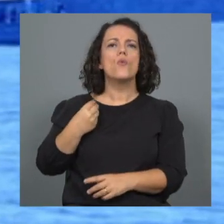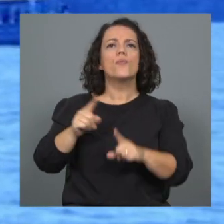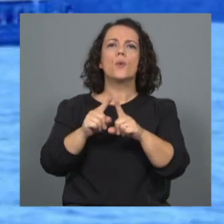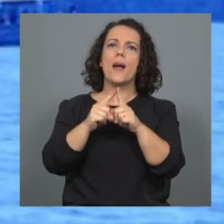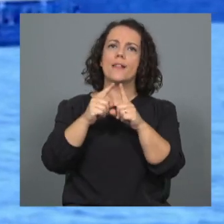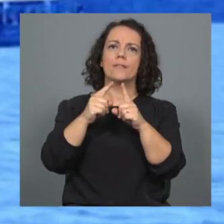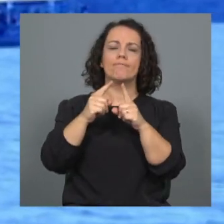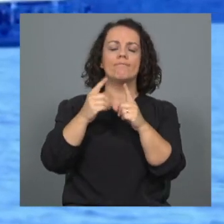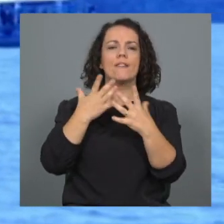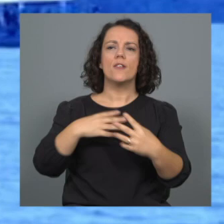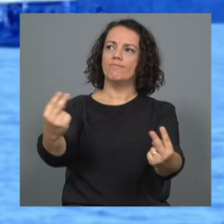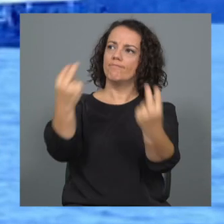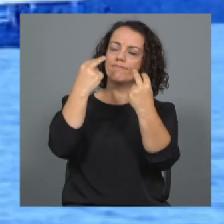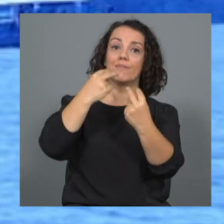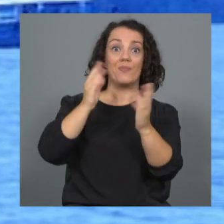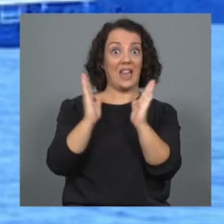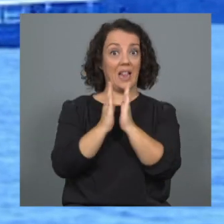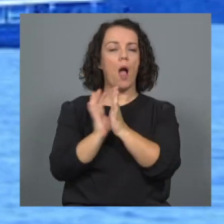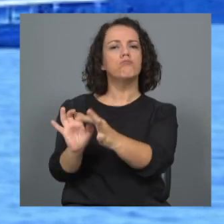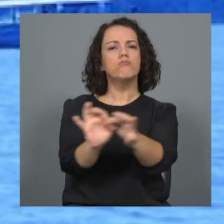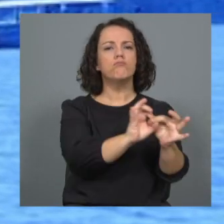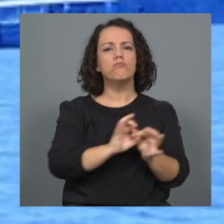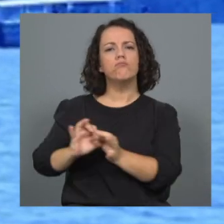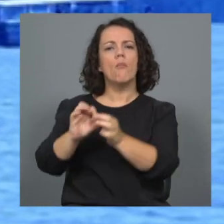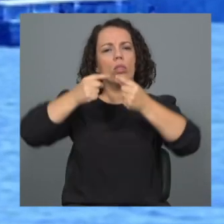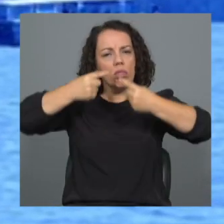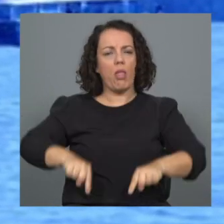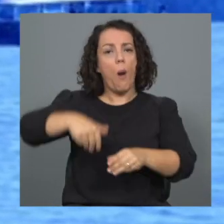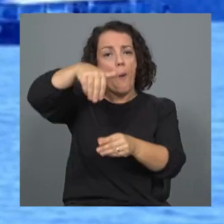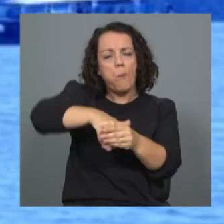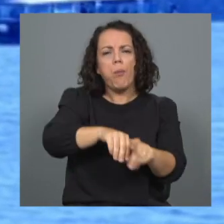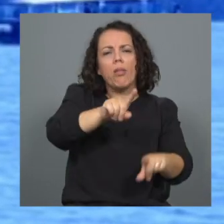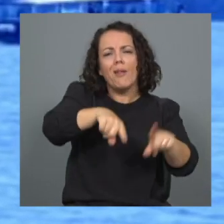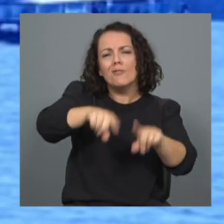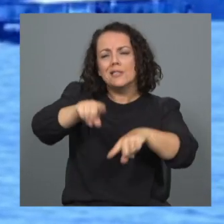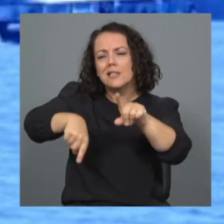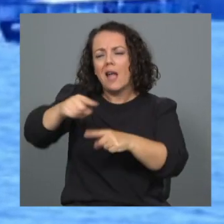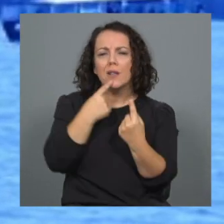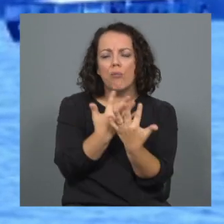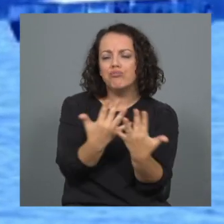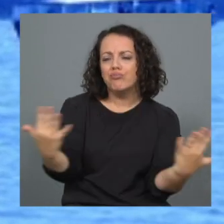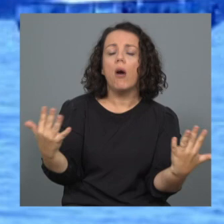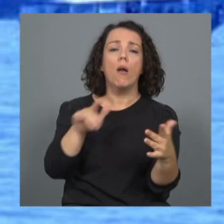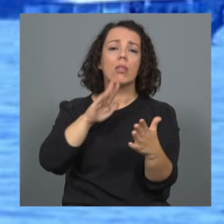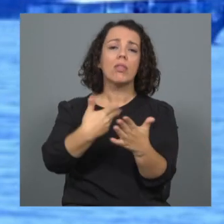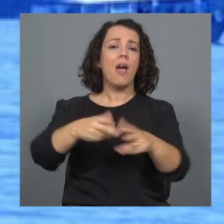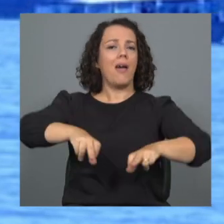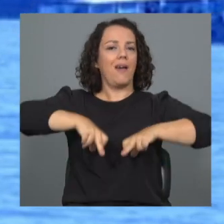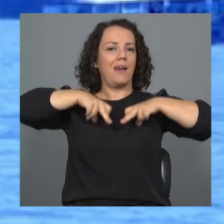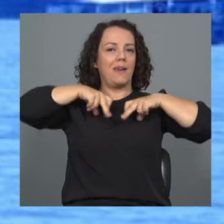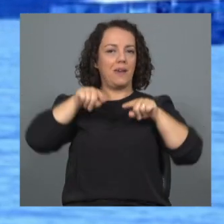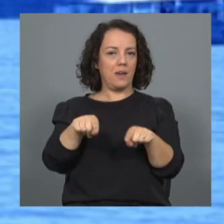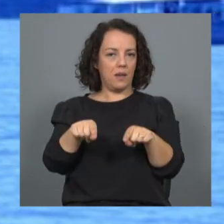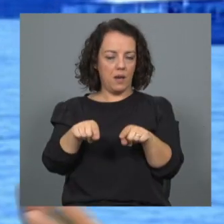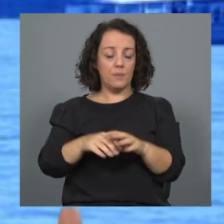a unidade da Igreja, não é? E a Igreja é una na sua diversidade. E essa é também a sua riqueza. Portanto,